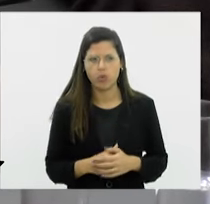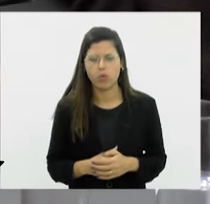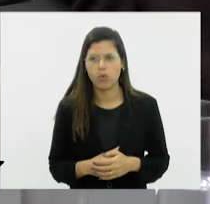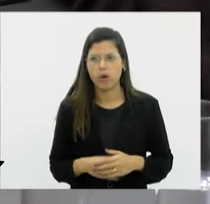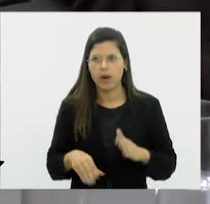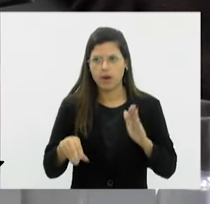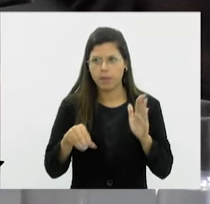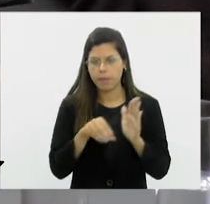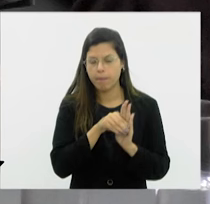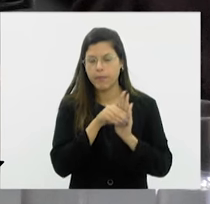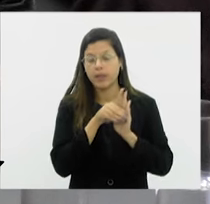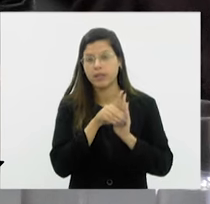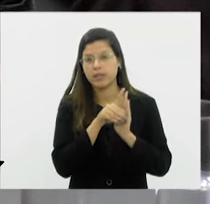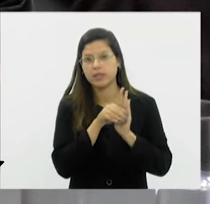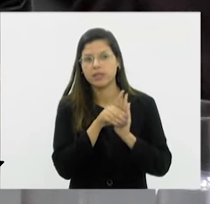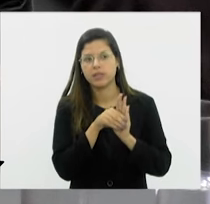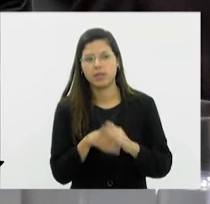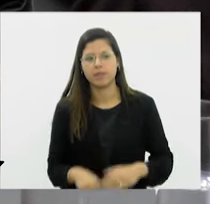ementa ficaria...